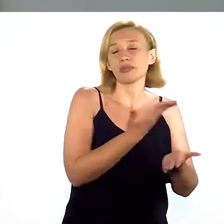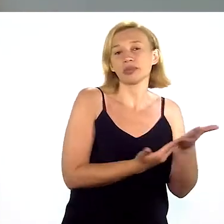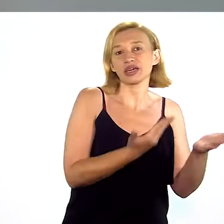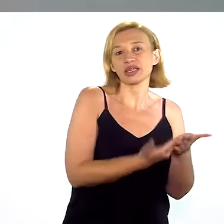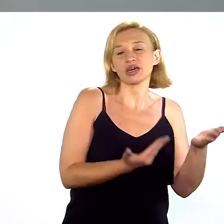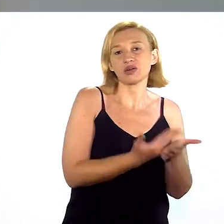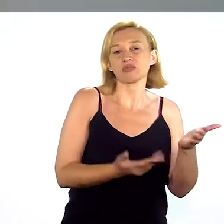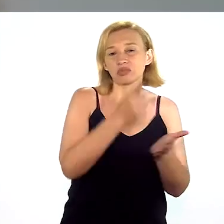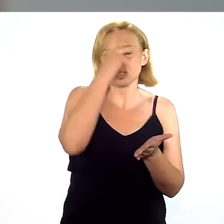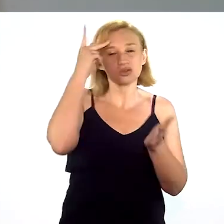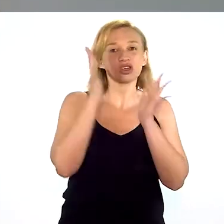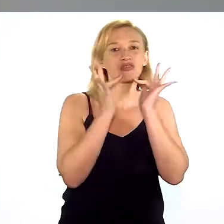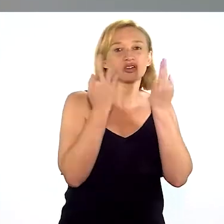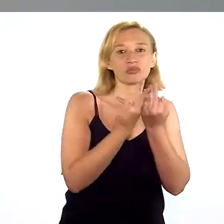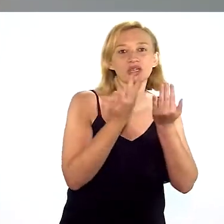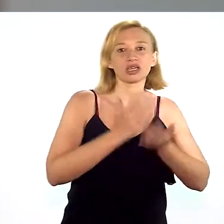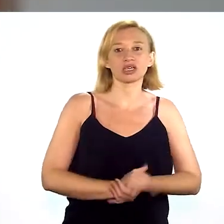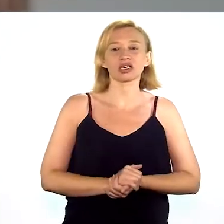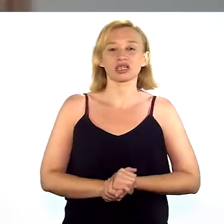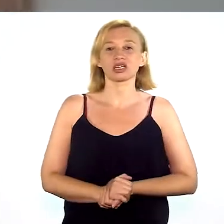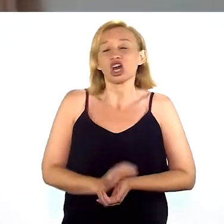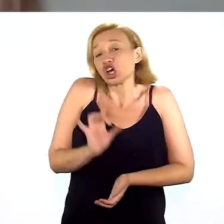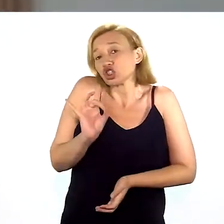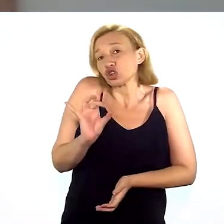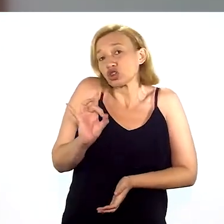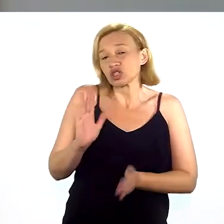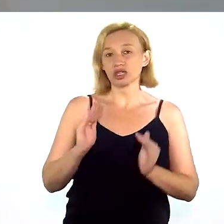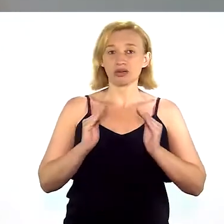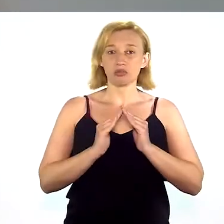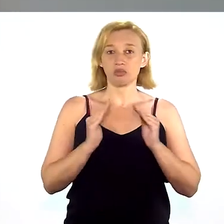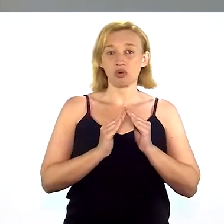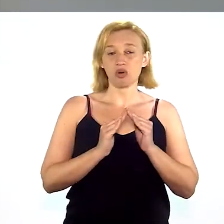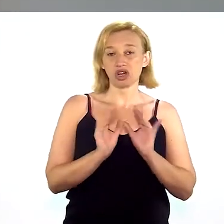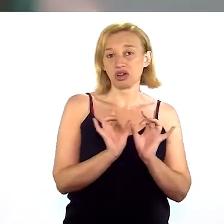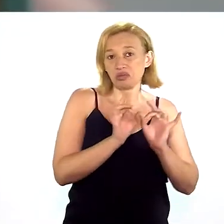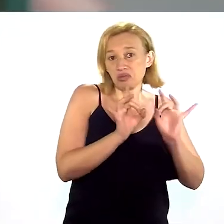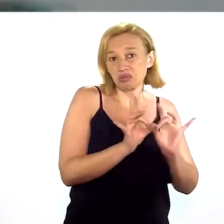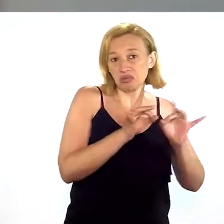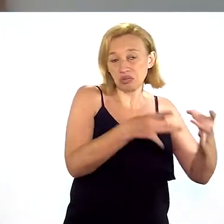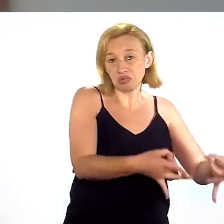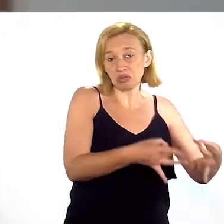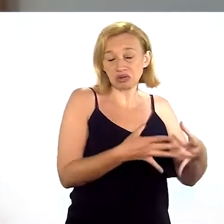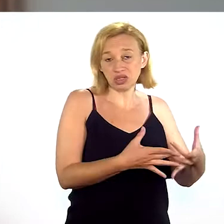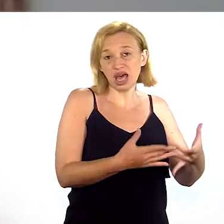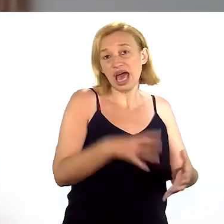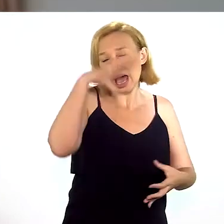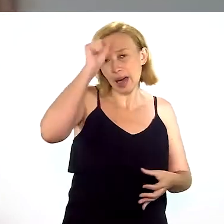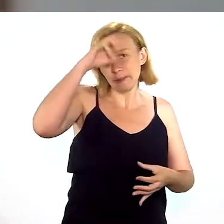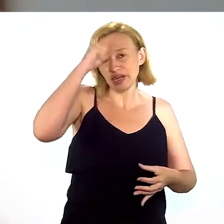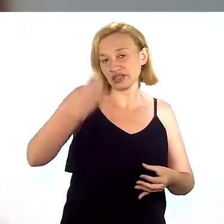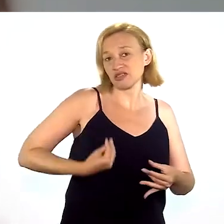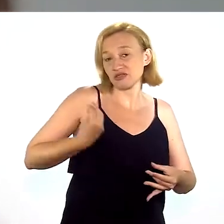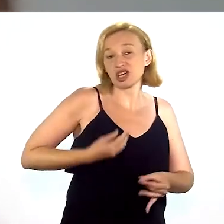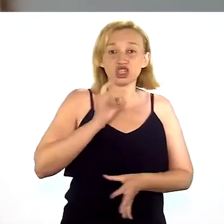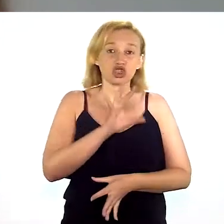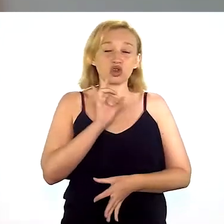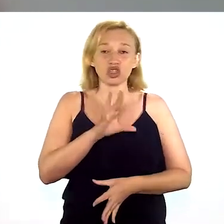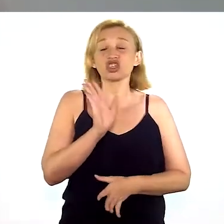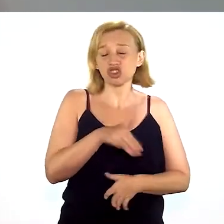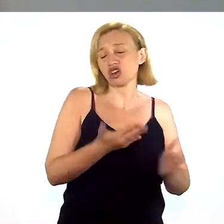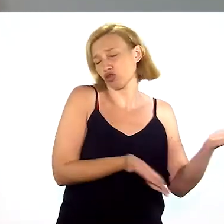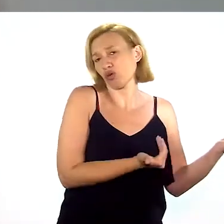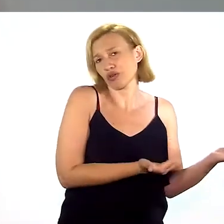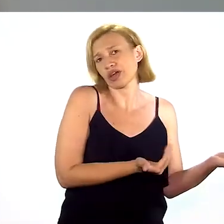pessoas na família dela que vão deixando-a. E ela mora num brejo sozinha, abandonada, e ela aprende a viver desse jeito. Ela aprende a sobreviver desde